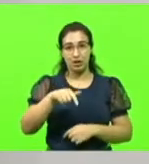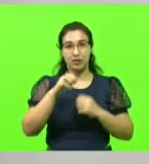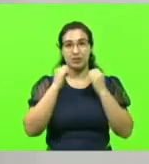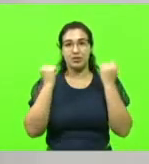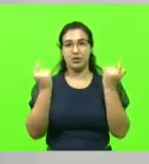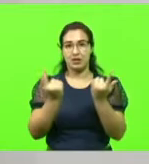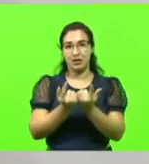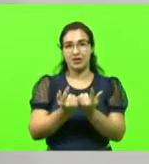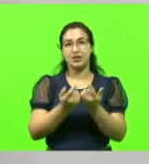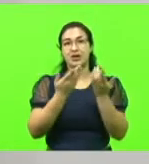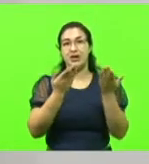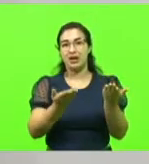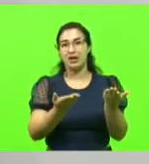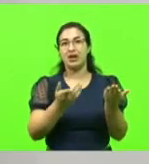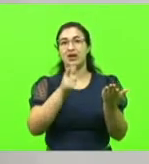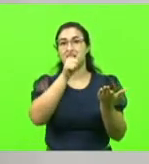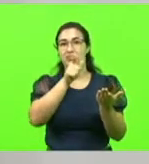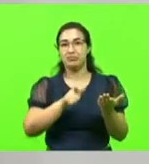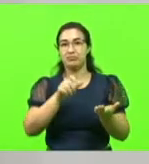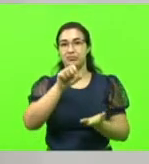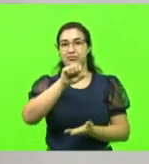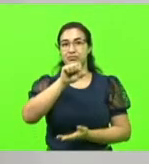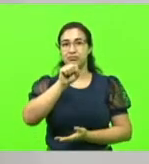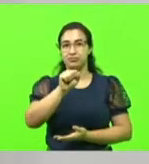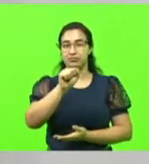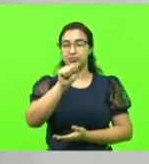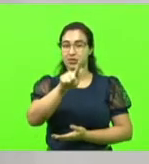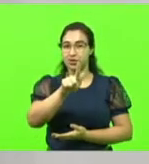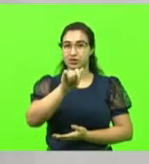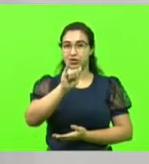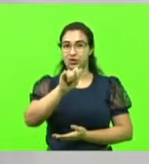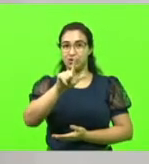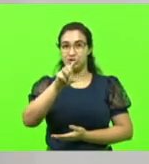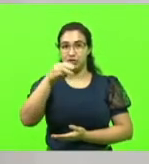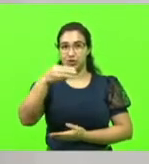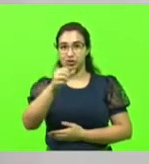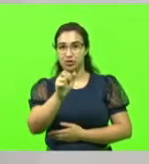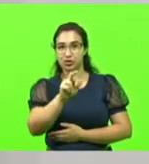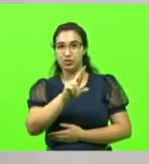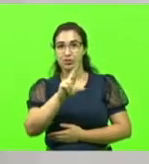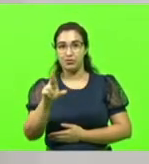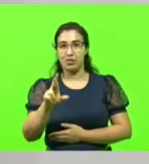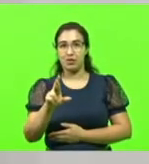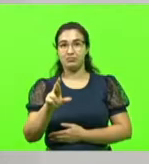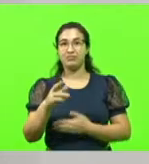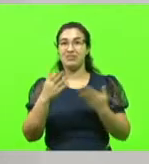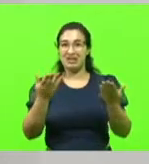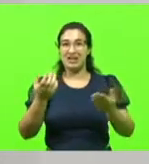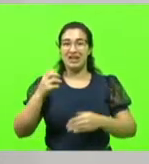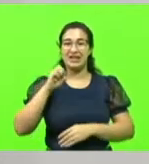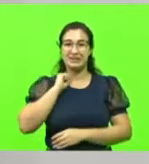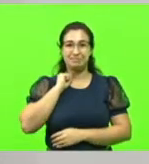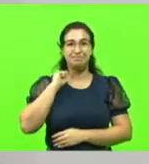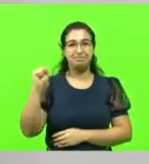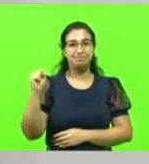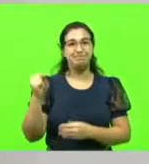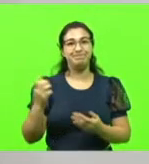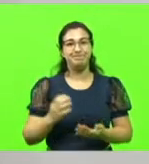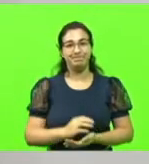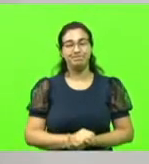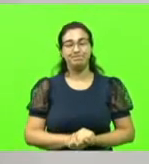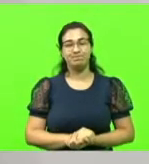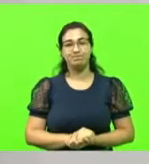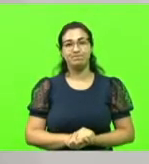do sargento Gilmar, mais um de tantos praças que se suicidam, né? Lamentável. E